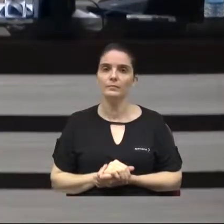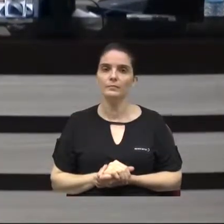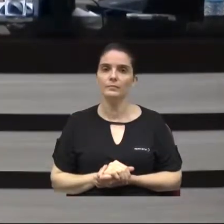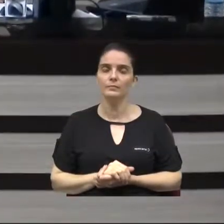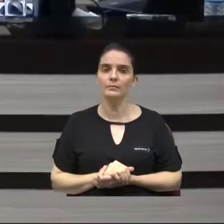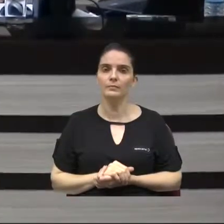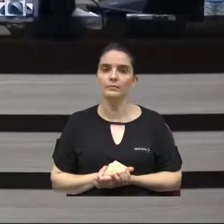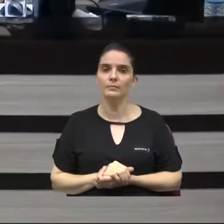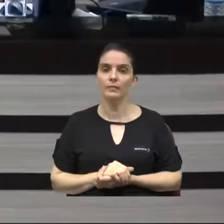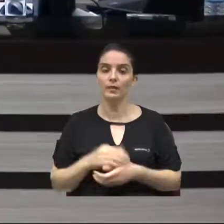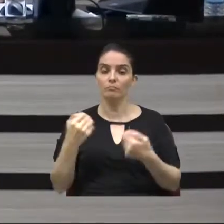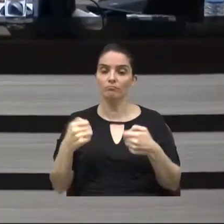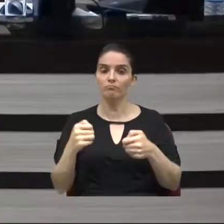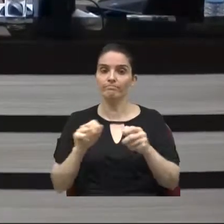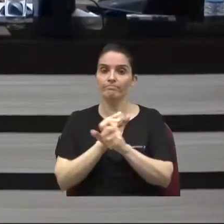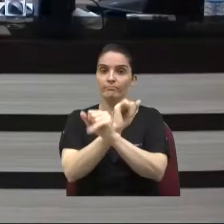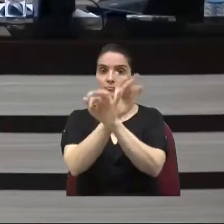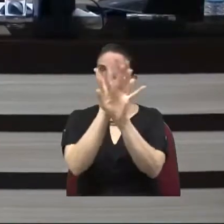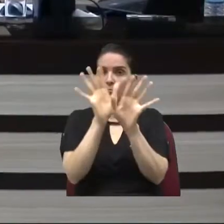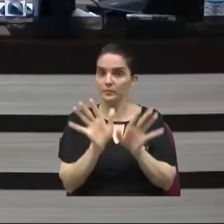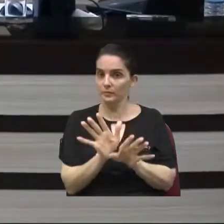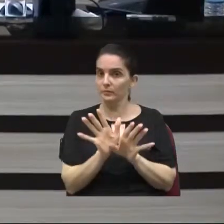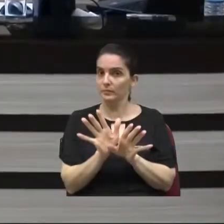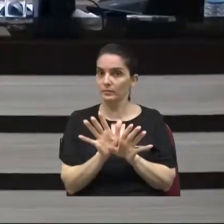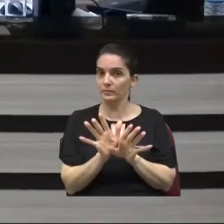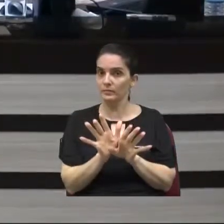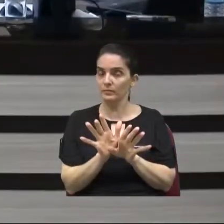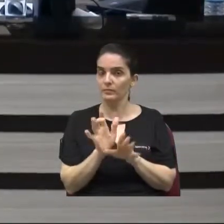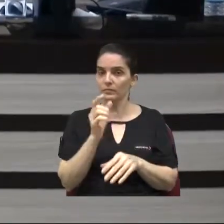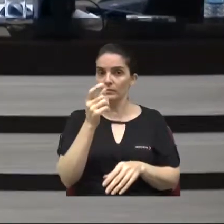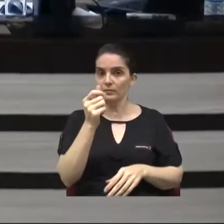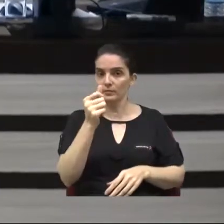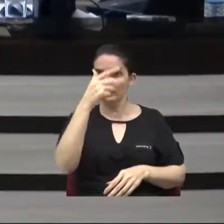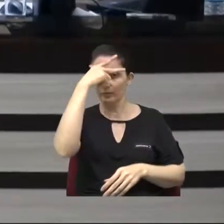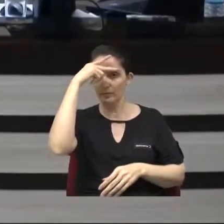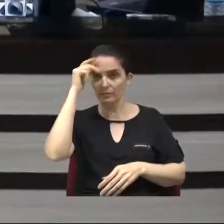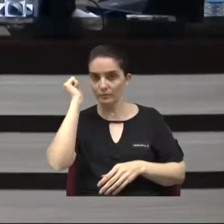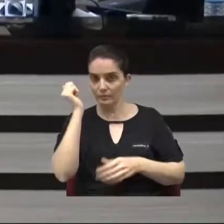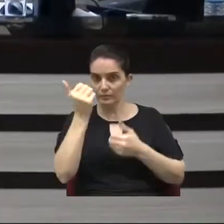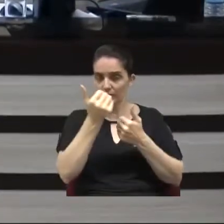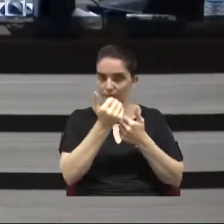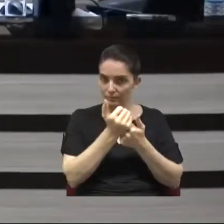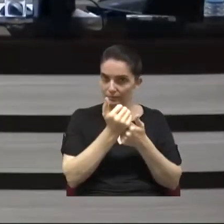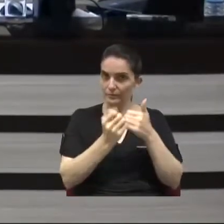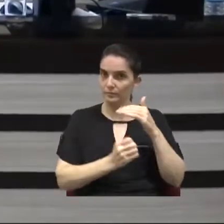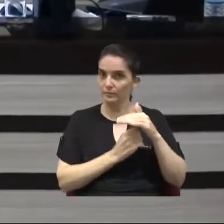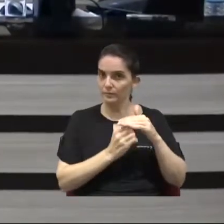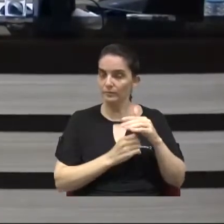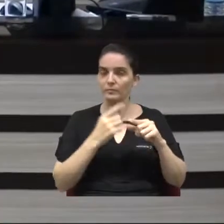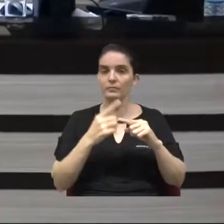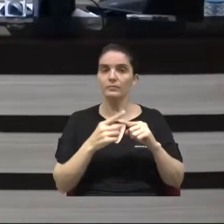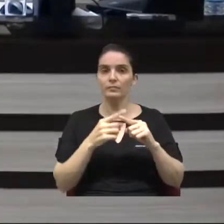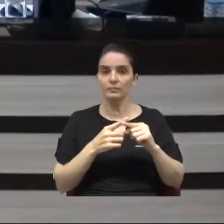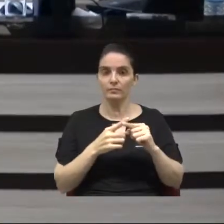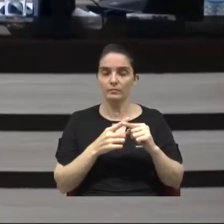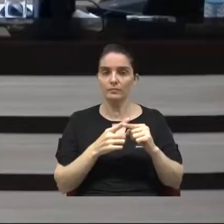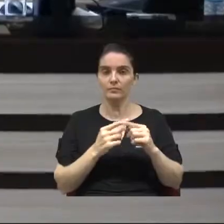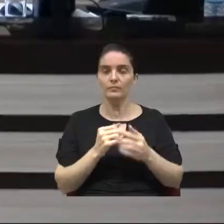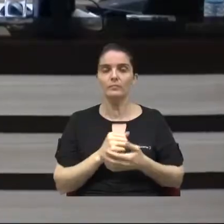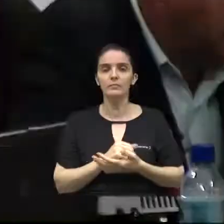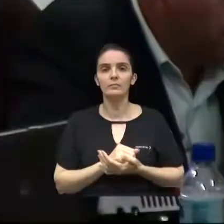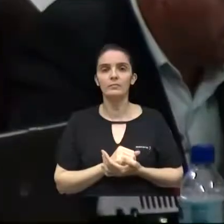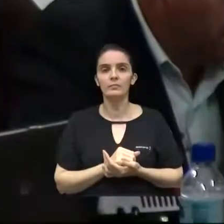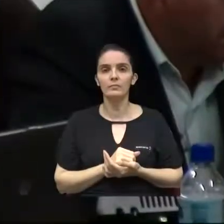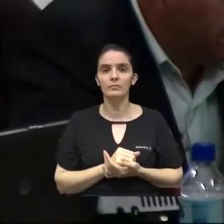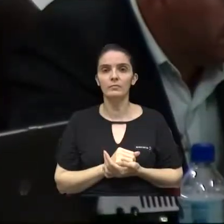que se esclareça com relação ao subsídio que foi mencionado aqui, é que a figura do subsídio ela não